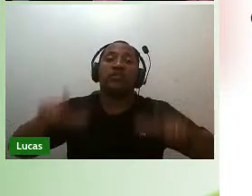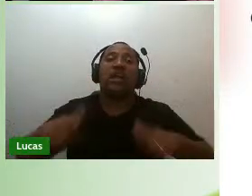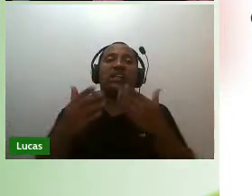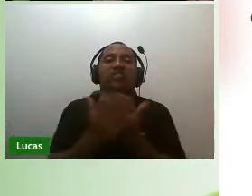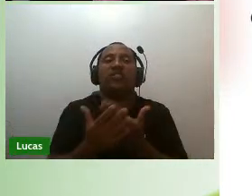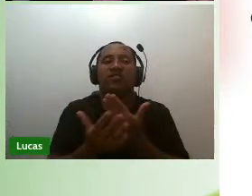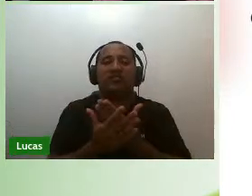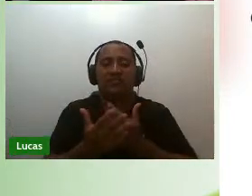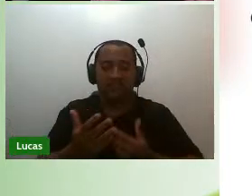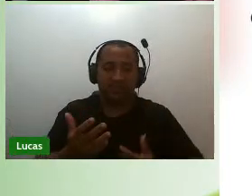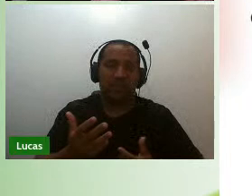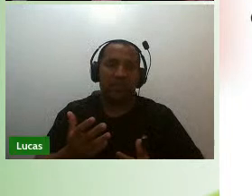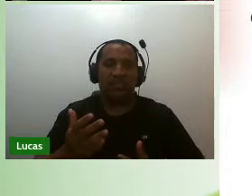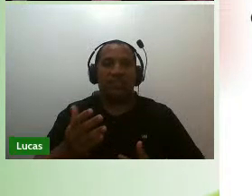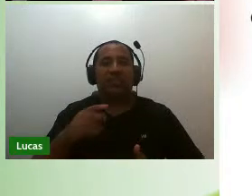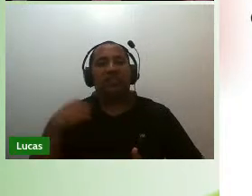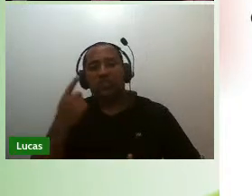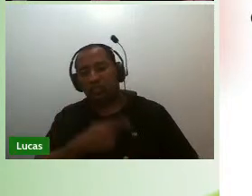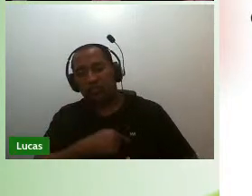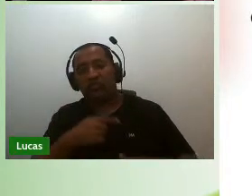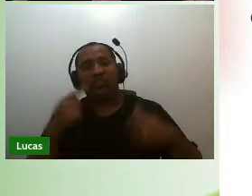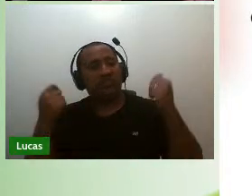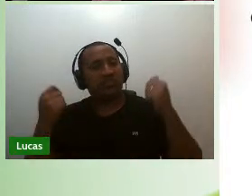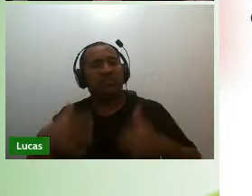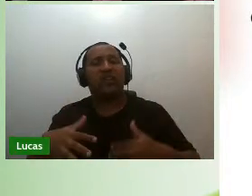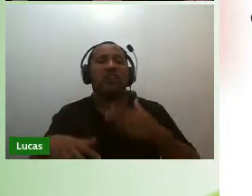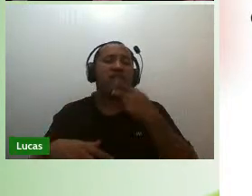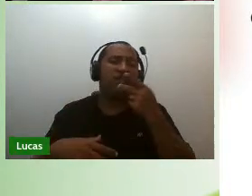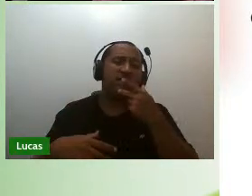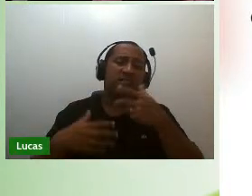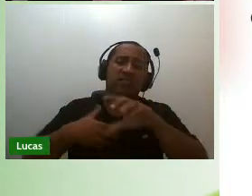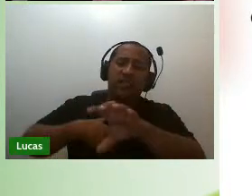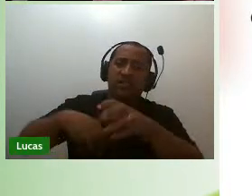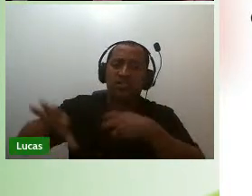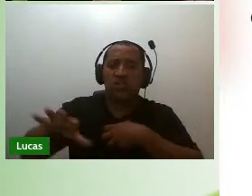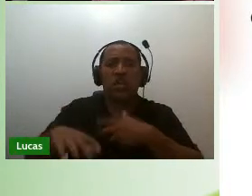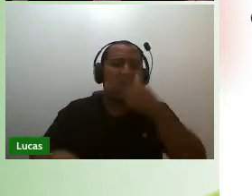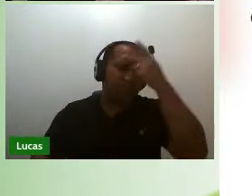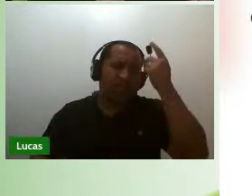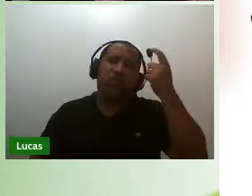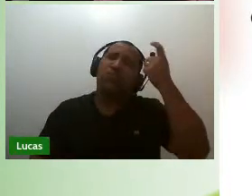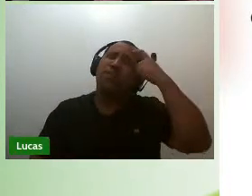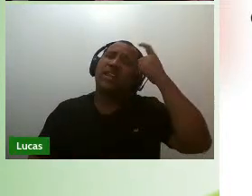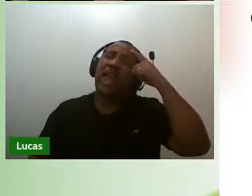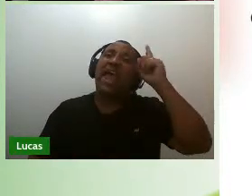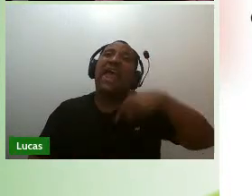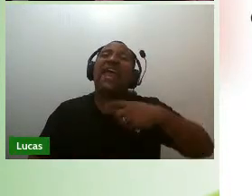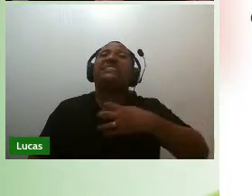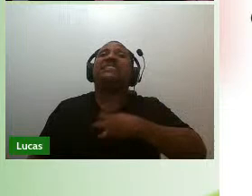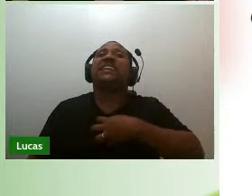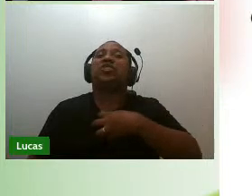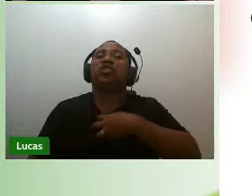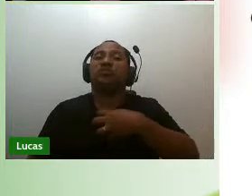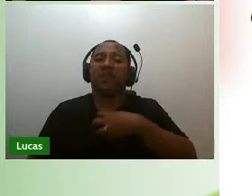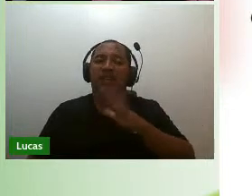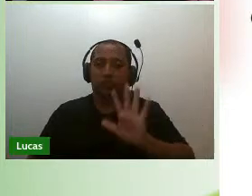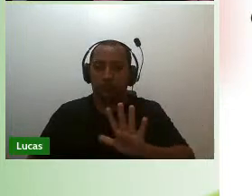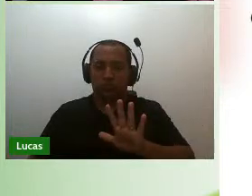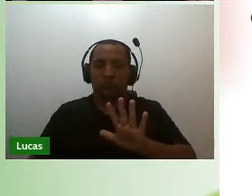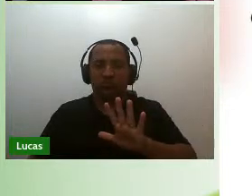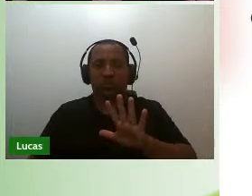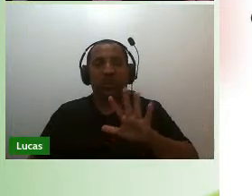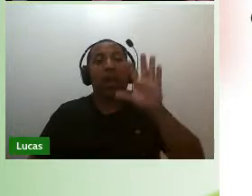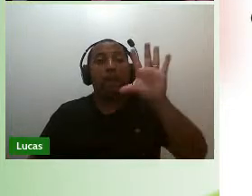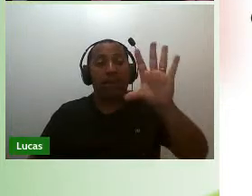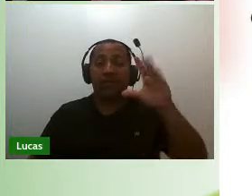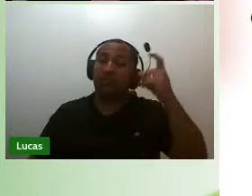Agora, é muito interessante que quando a gente coloca, fala sobre empatia, as pessoas pensam muito no aspecto emocional da empatia e não reconhecem